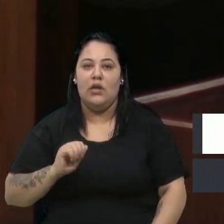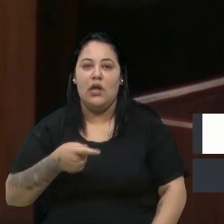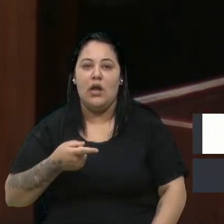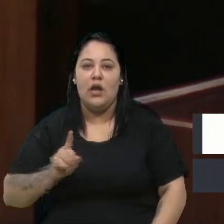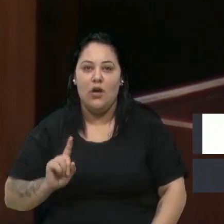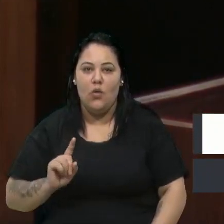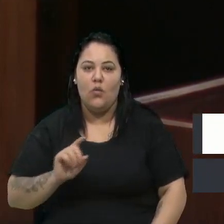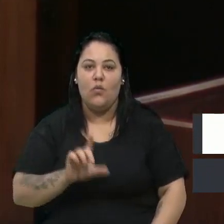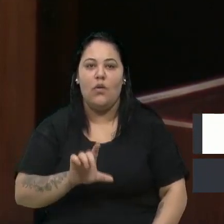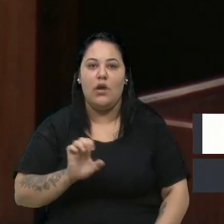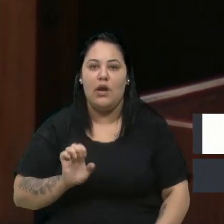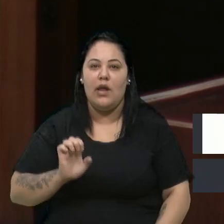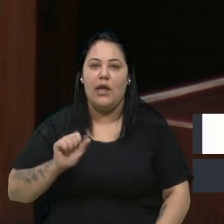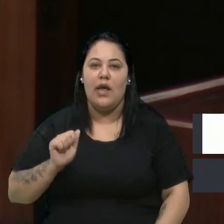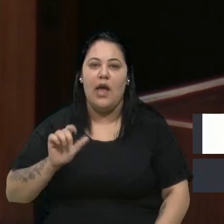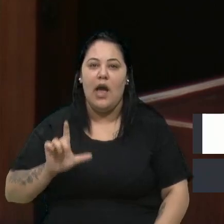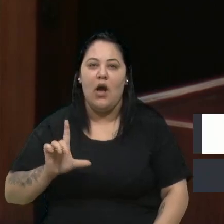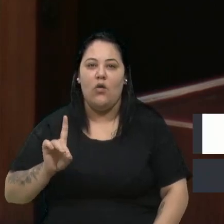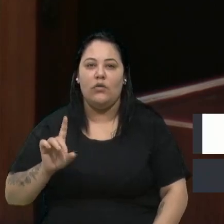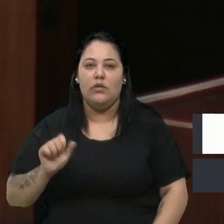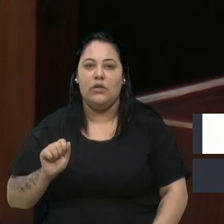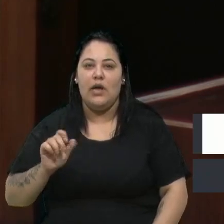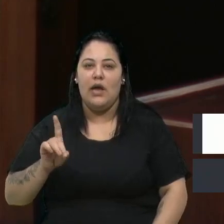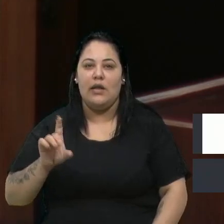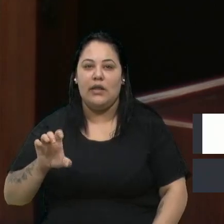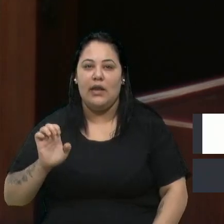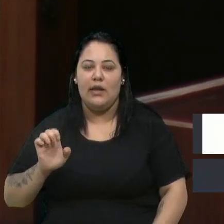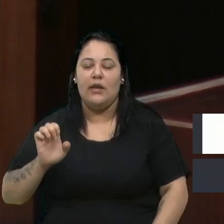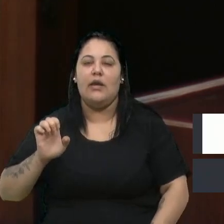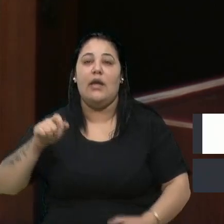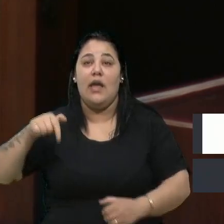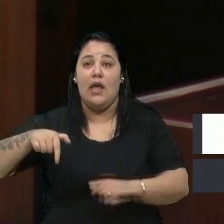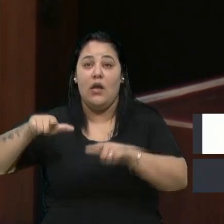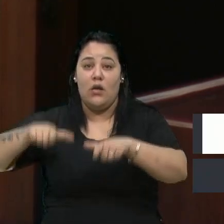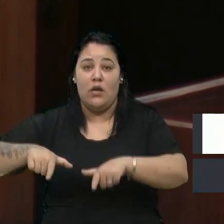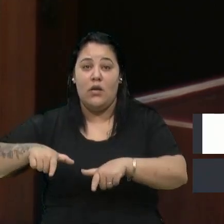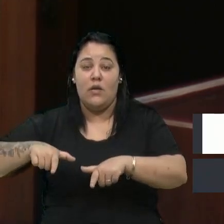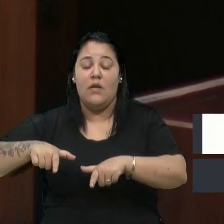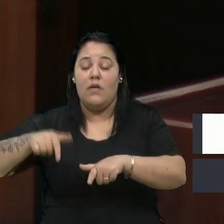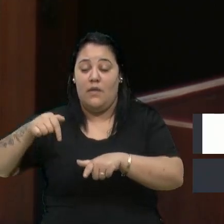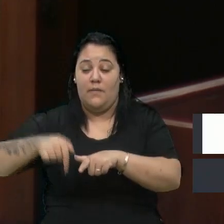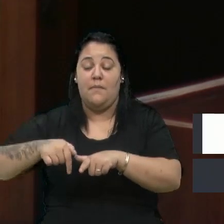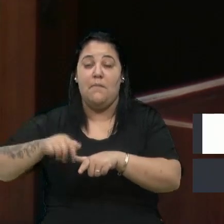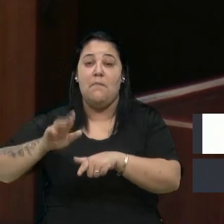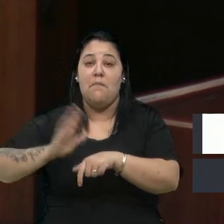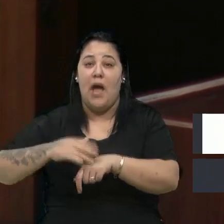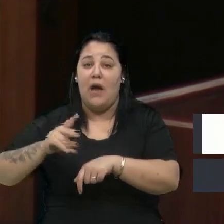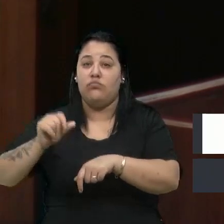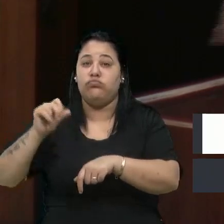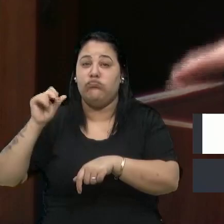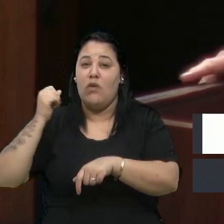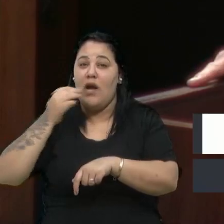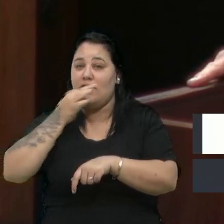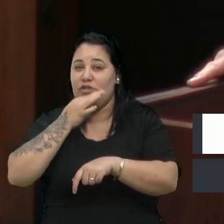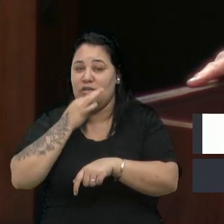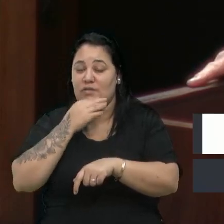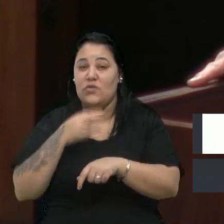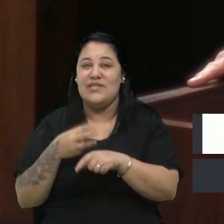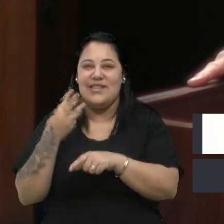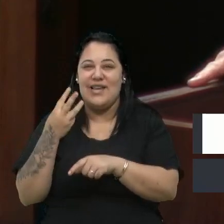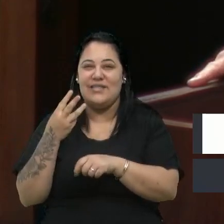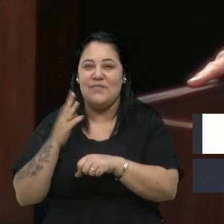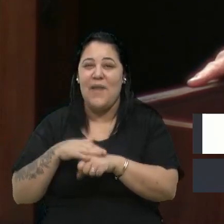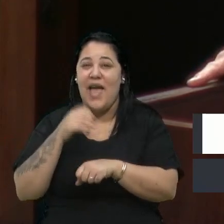da Lealdade é o CTG mais antigo de Caxias do Sul e é entre os 3 mais antigos